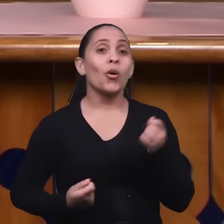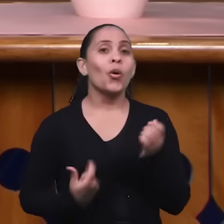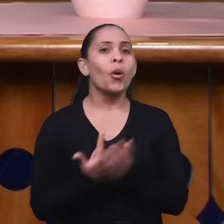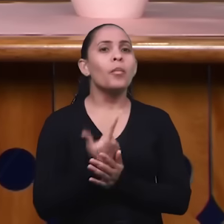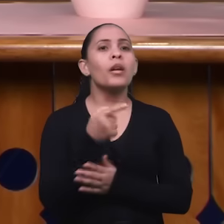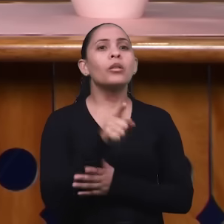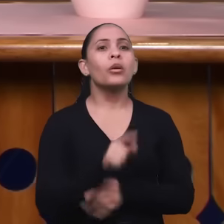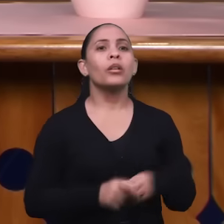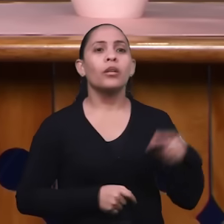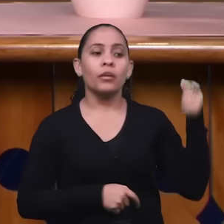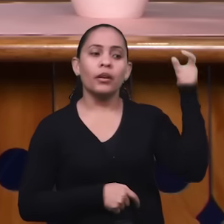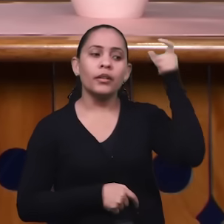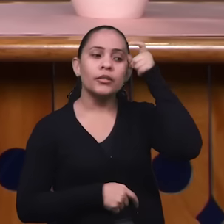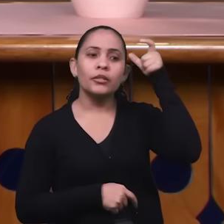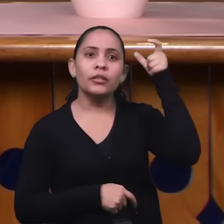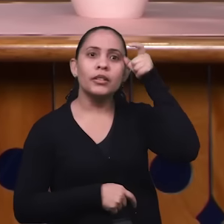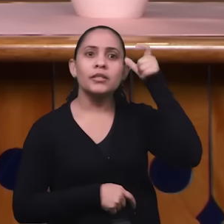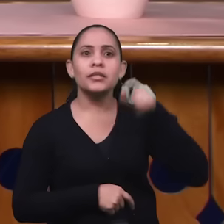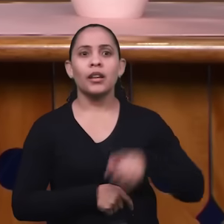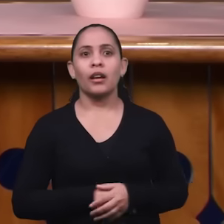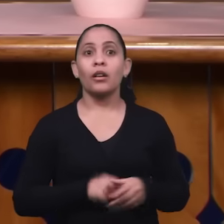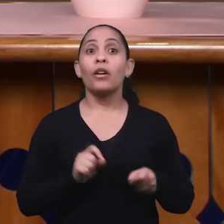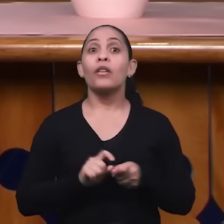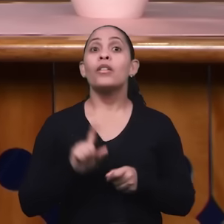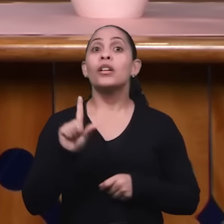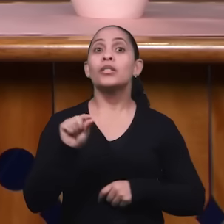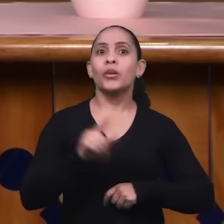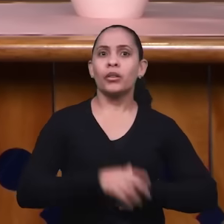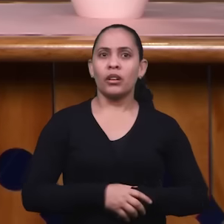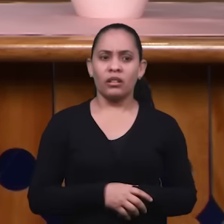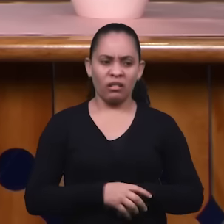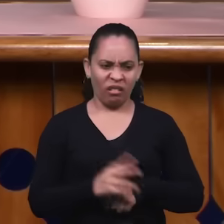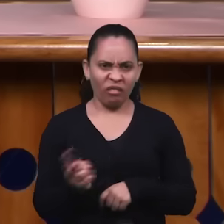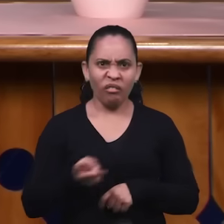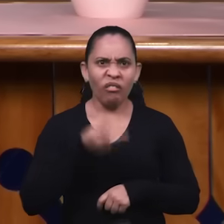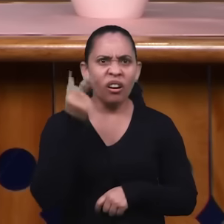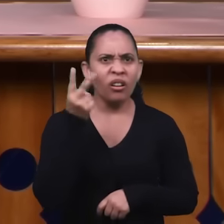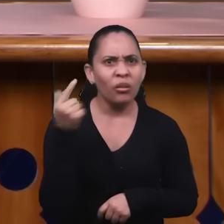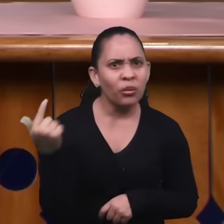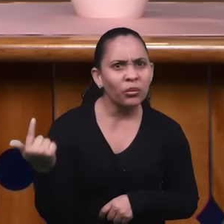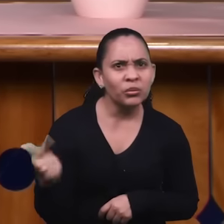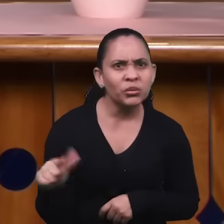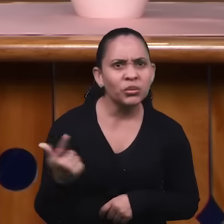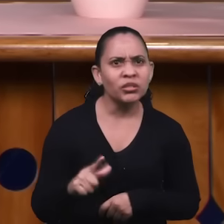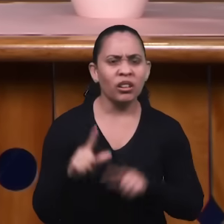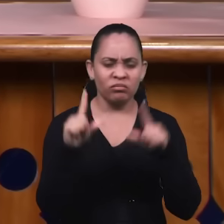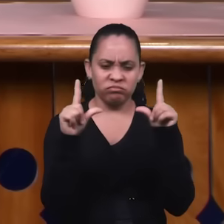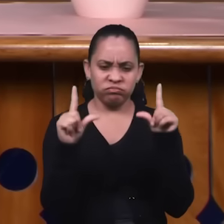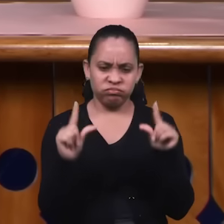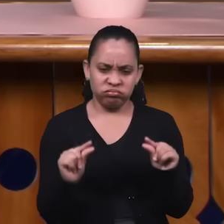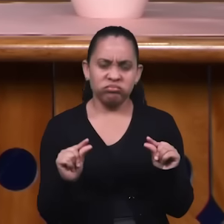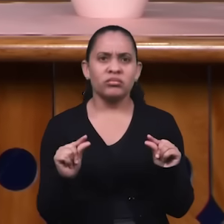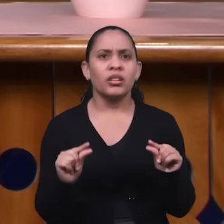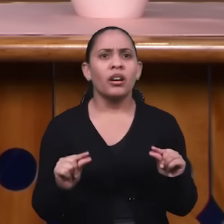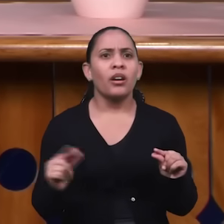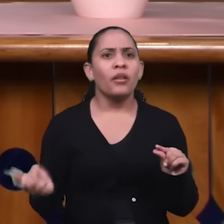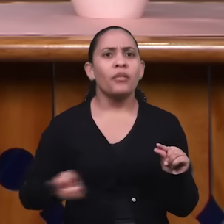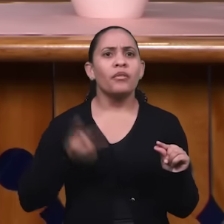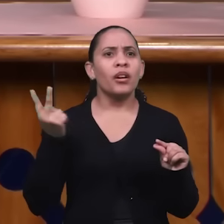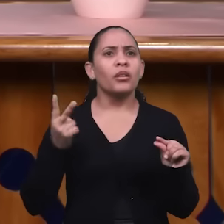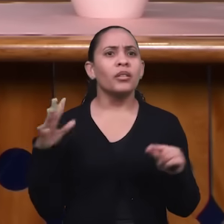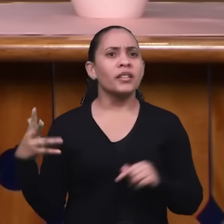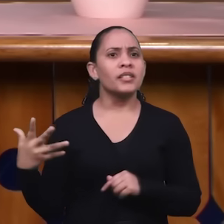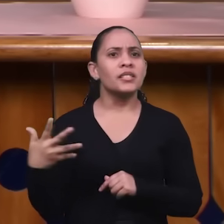o adversário. O adversário ele vai fazer o seguinte, olha, isso aí não vale nada. Ele vai tentar reduzir o valor da salvação para que